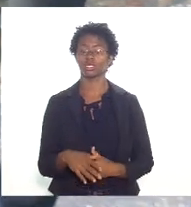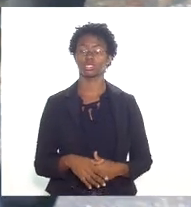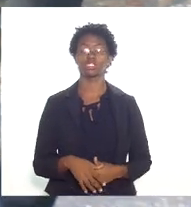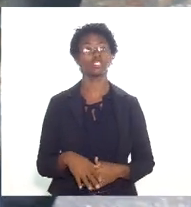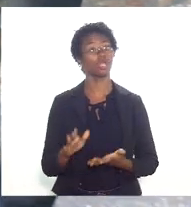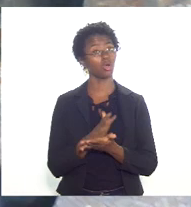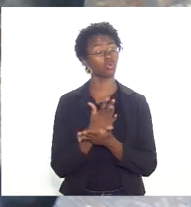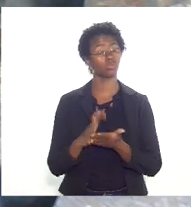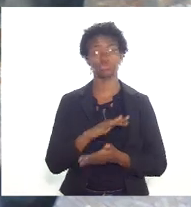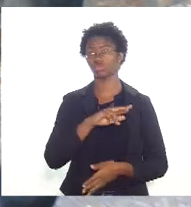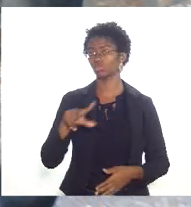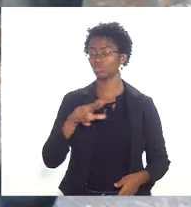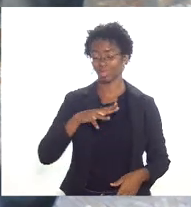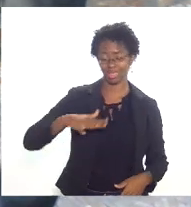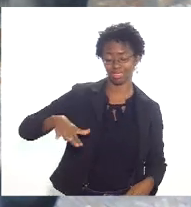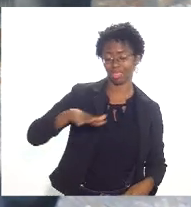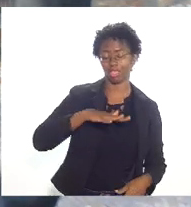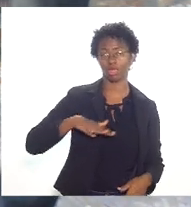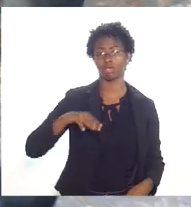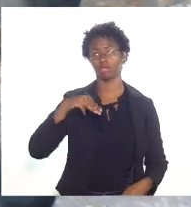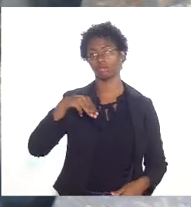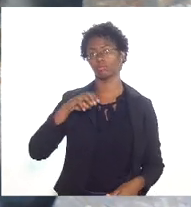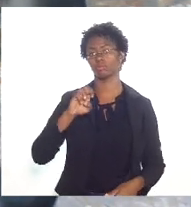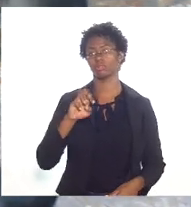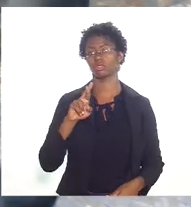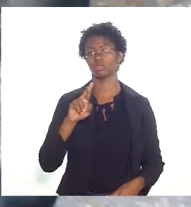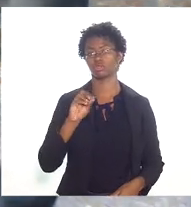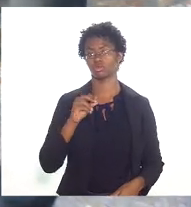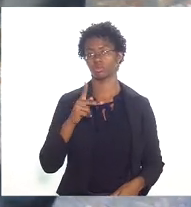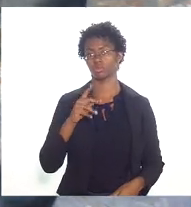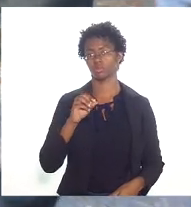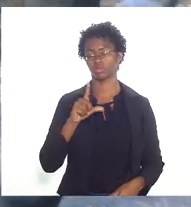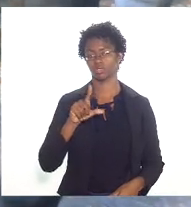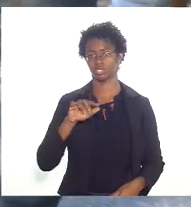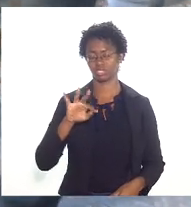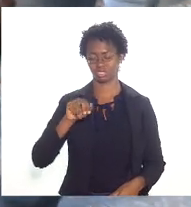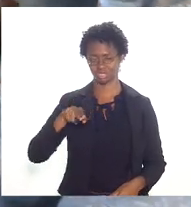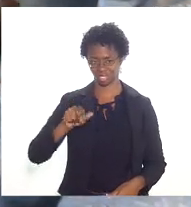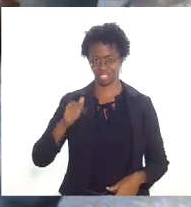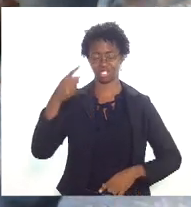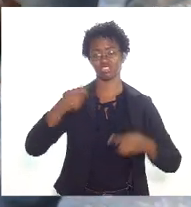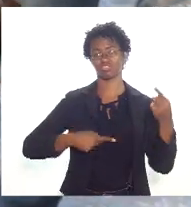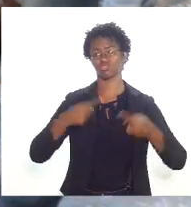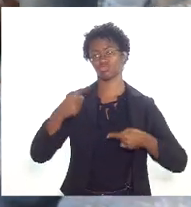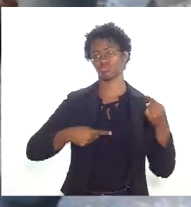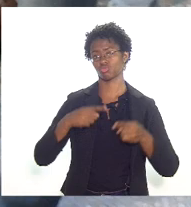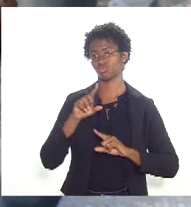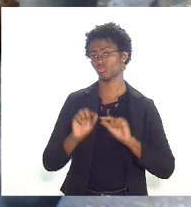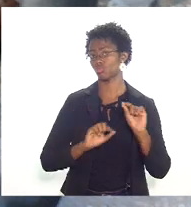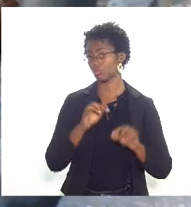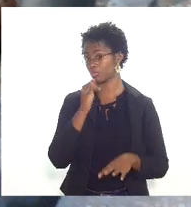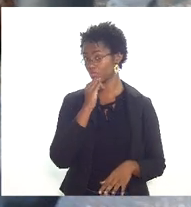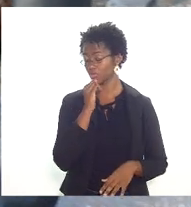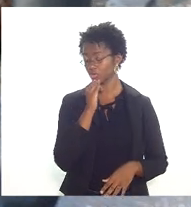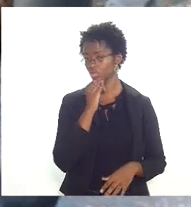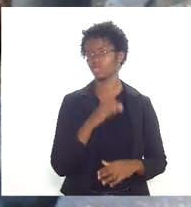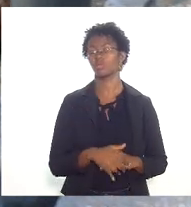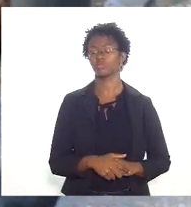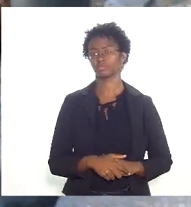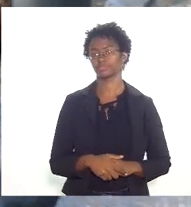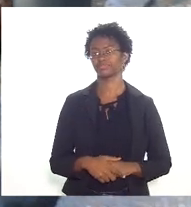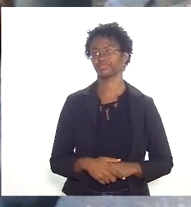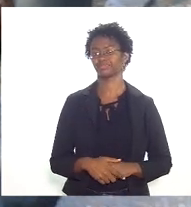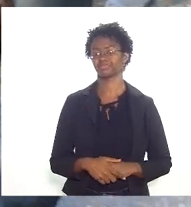não fazem parte da região metropolitana a discutem por exemplo o momento em que